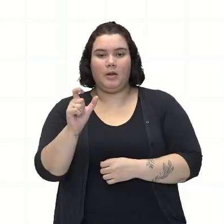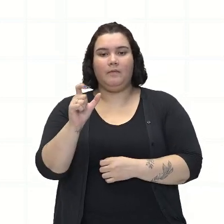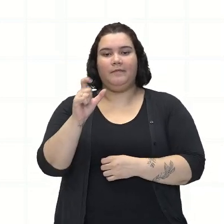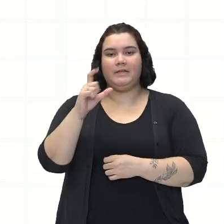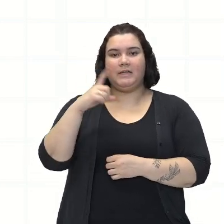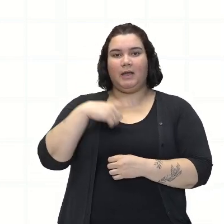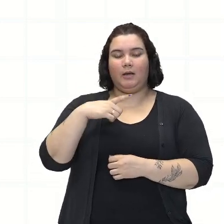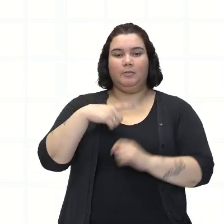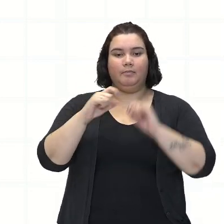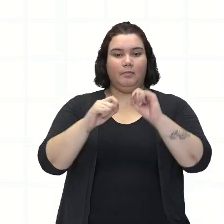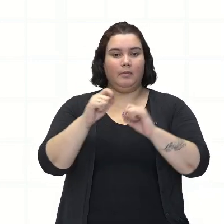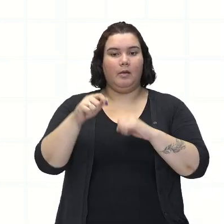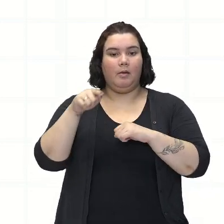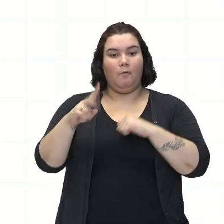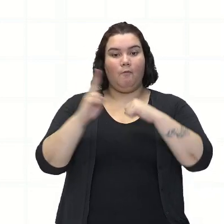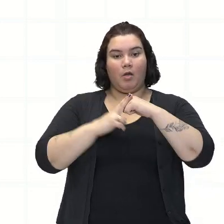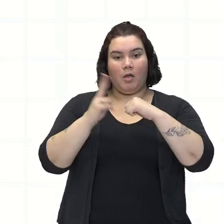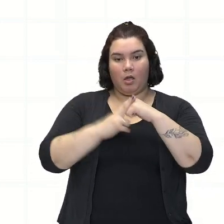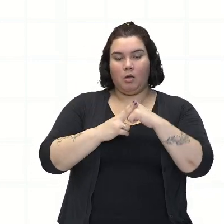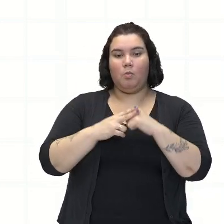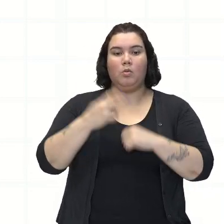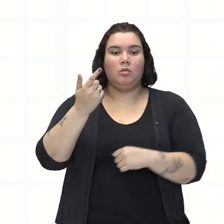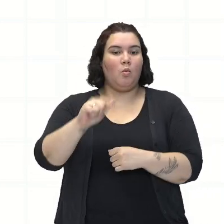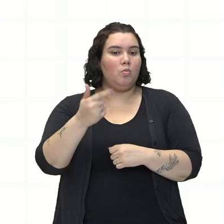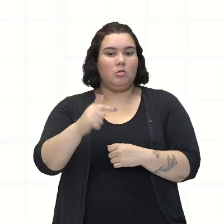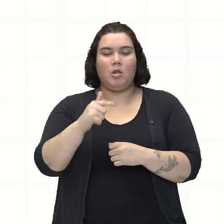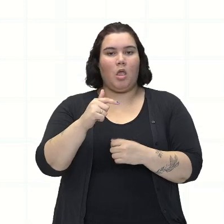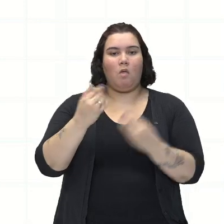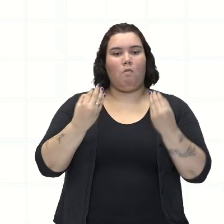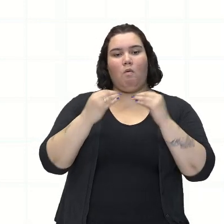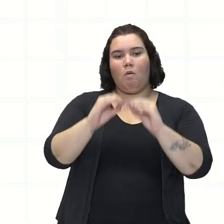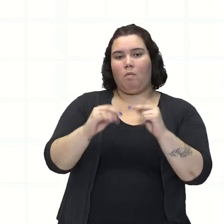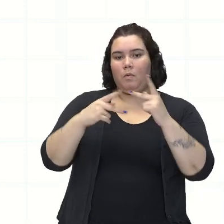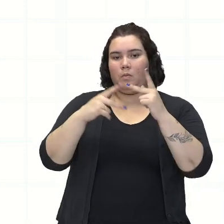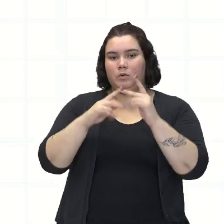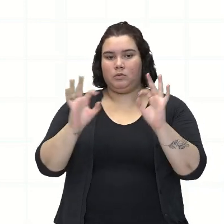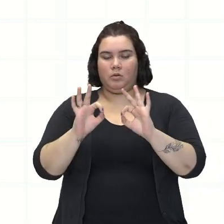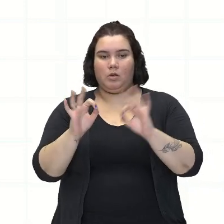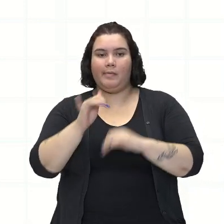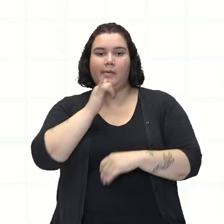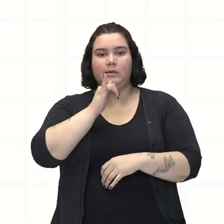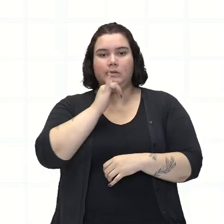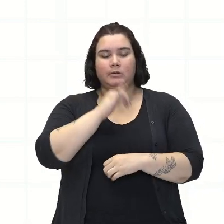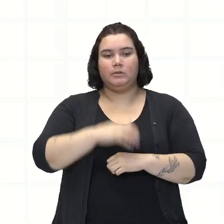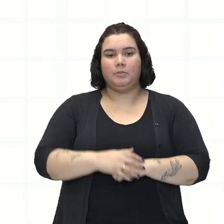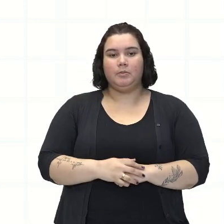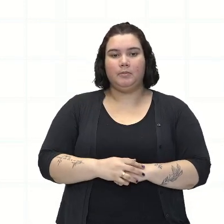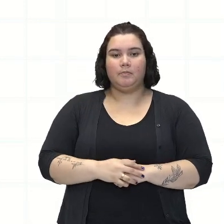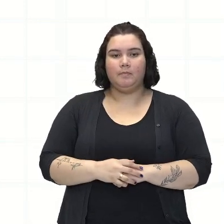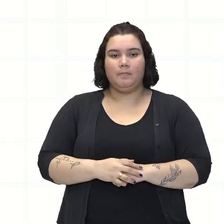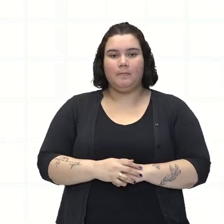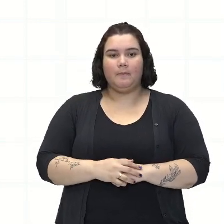o sujeito faz a ação diretamente. Vamos ver exemplos.